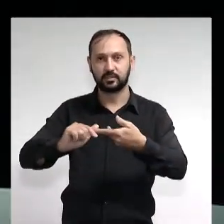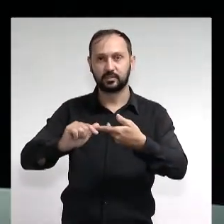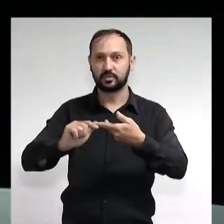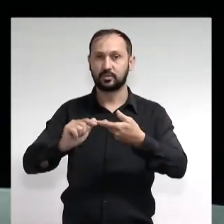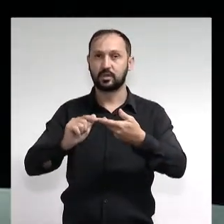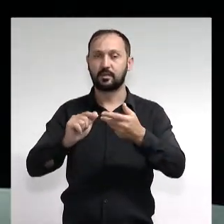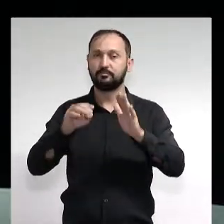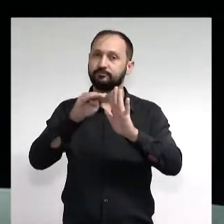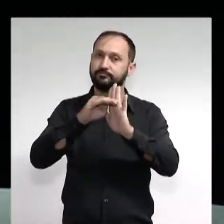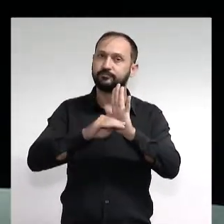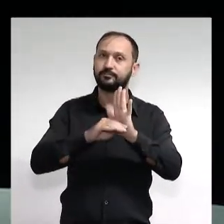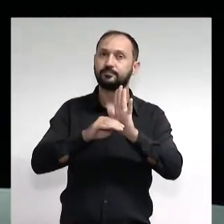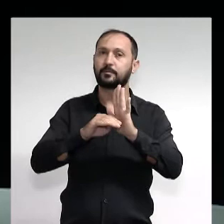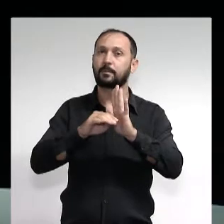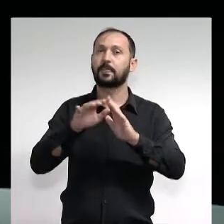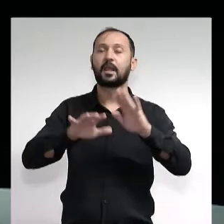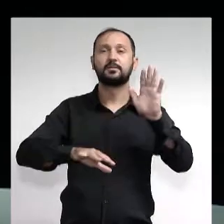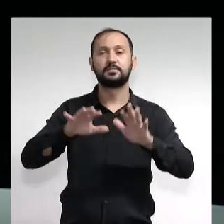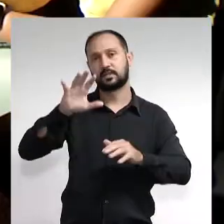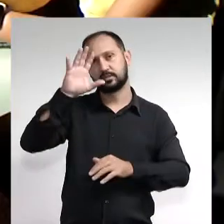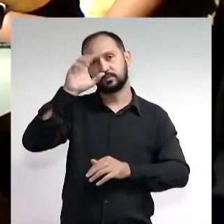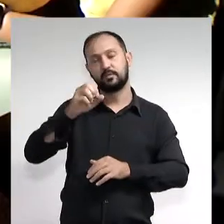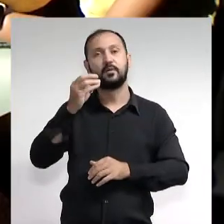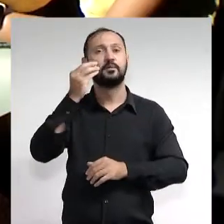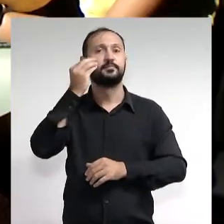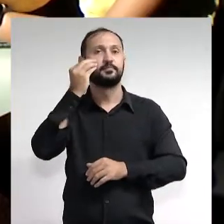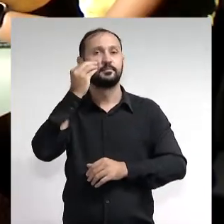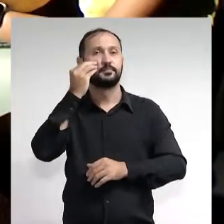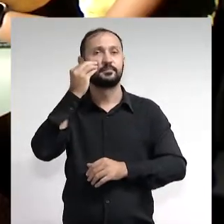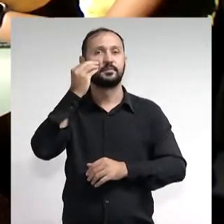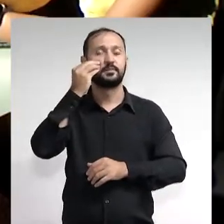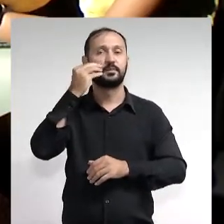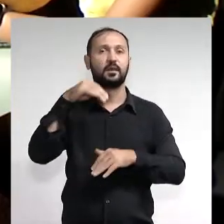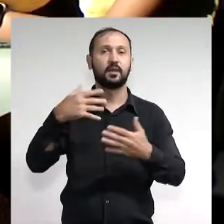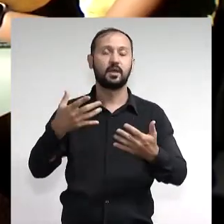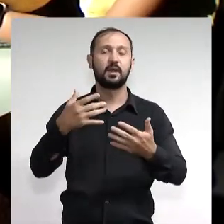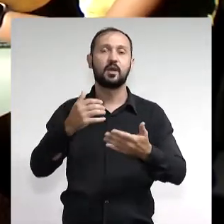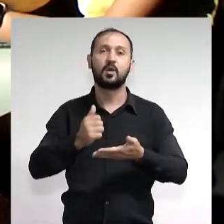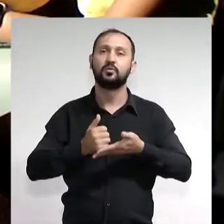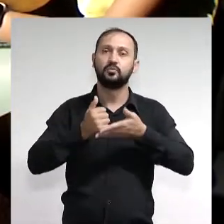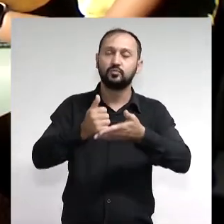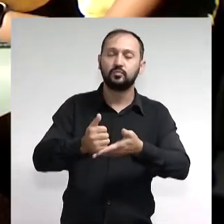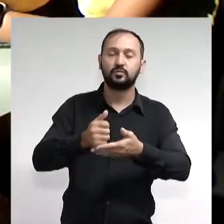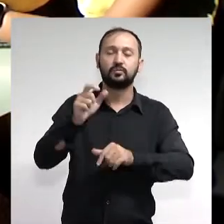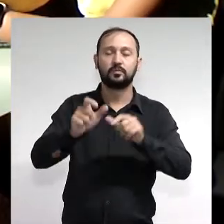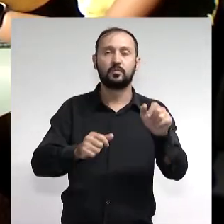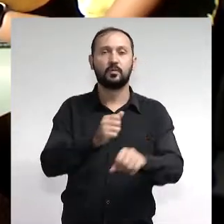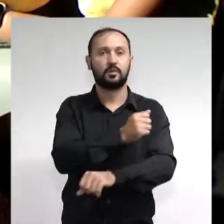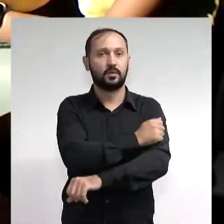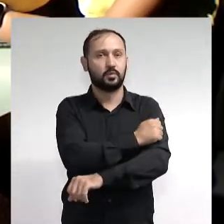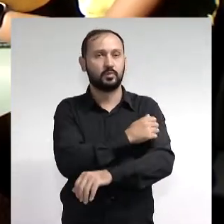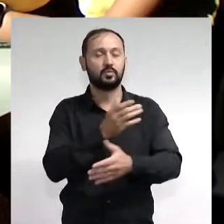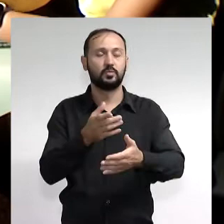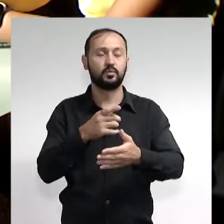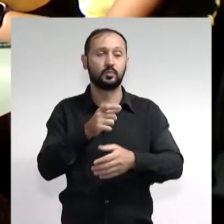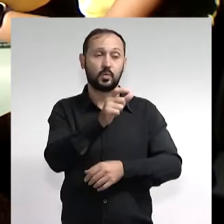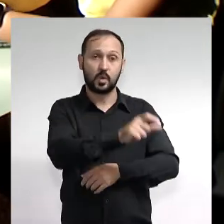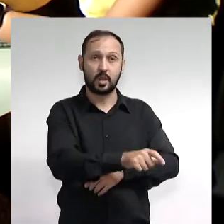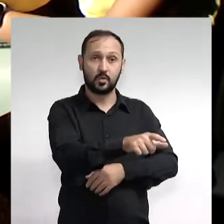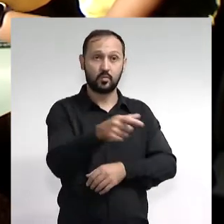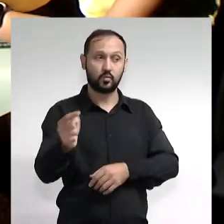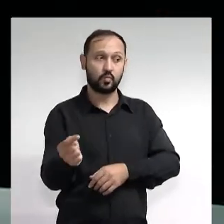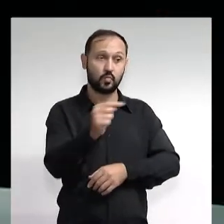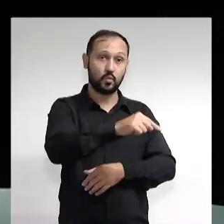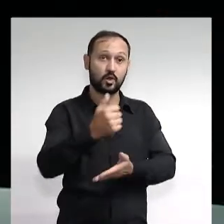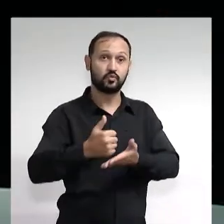senhora identificou, que talvez são as soluções tentadas são o auxílio a um colega, botar esse aluno para auxiliar